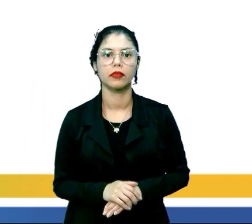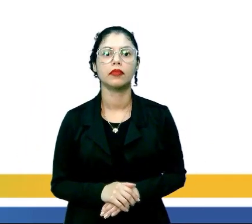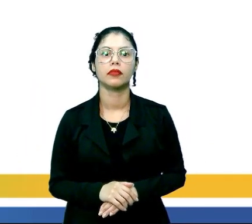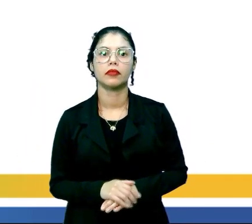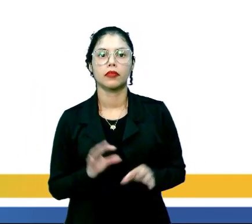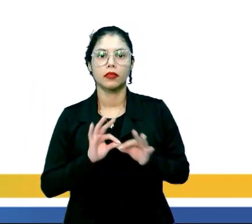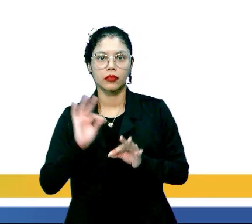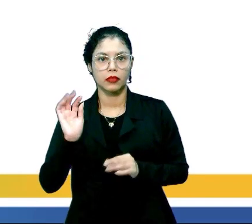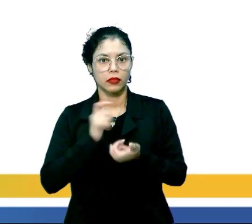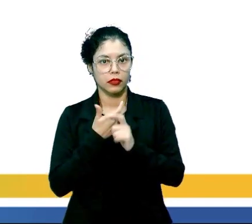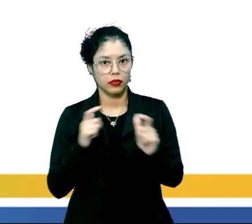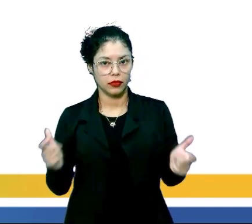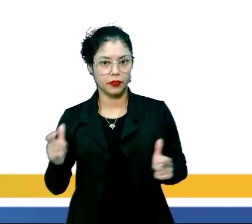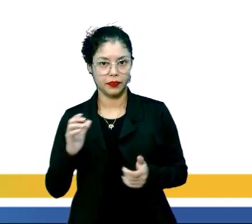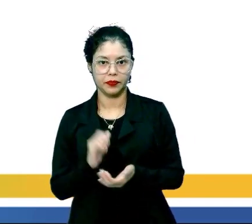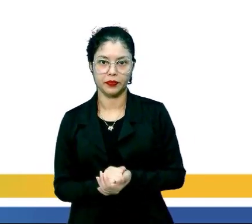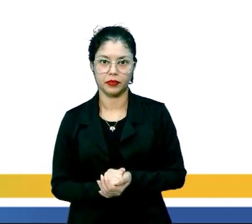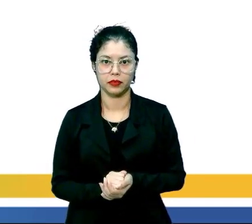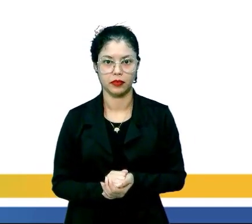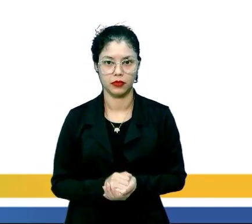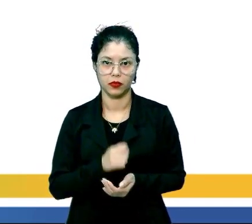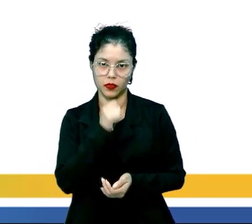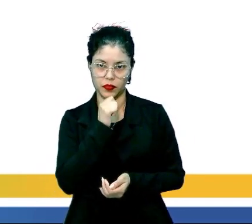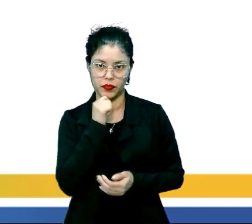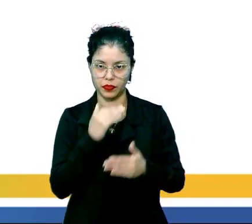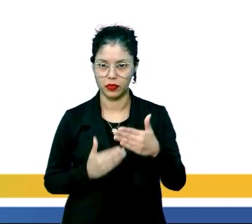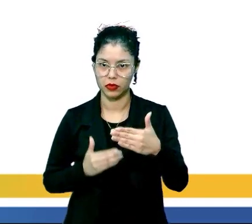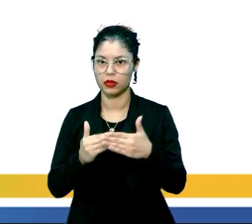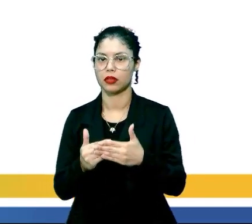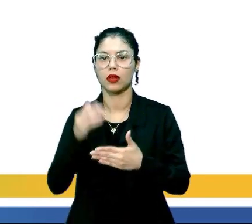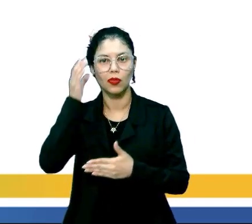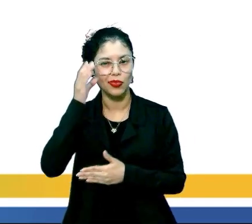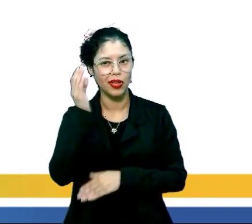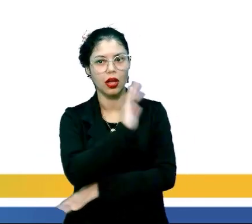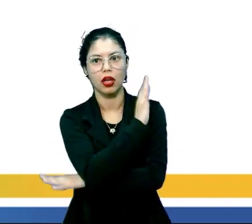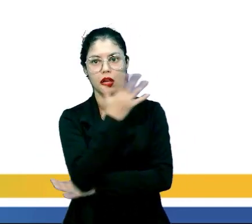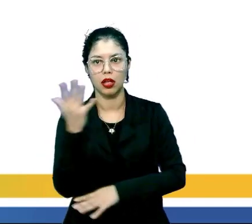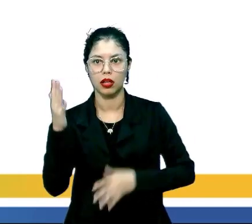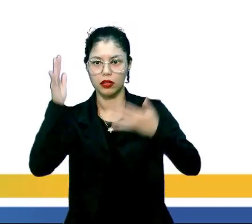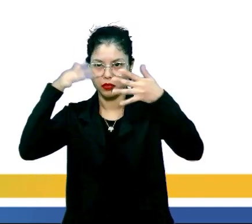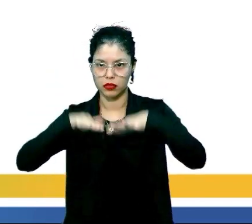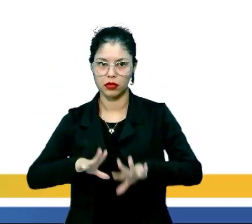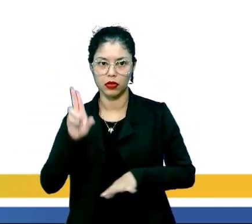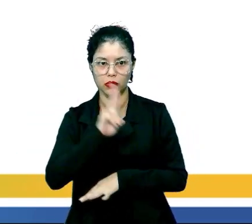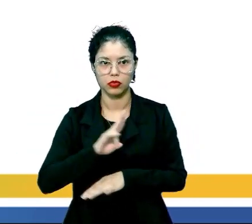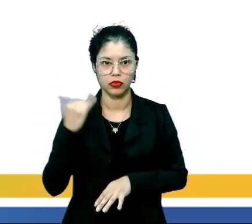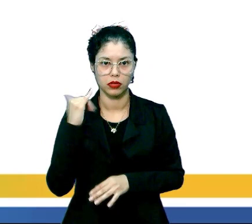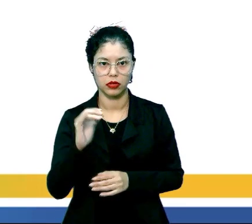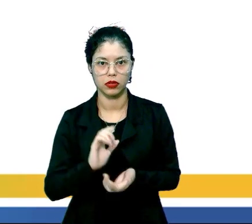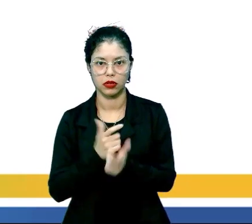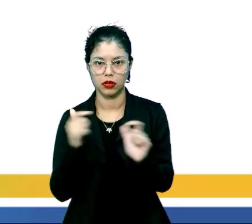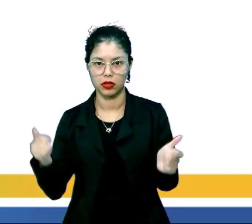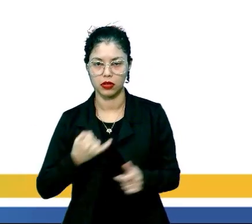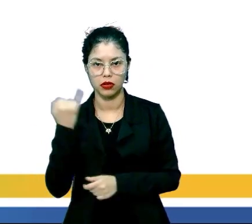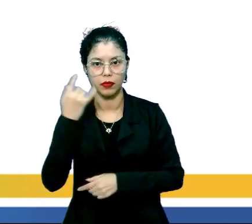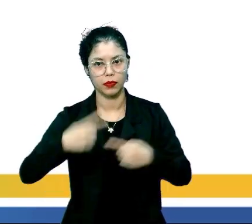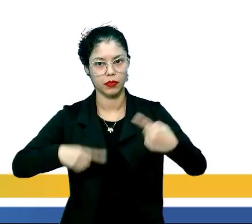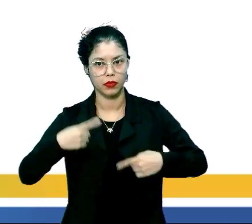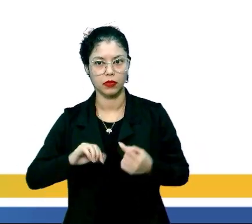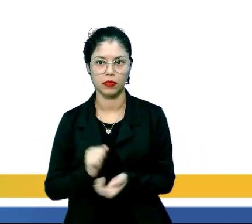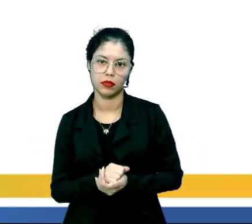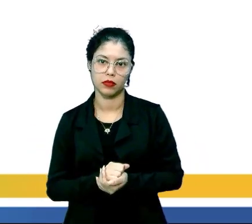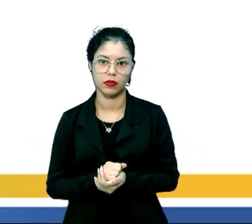lá. À medida que aumenta a consciência sobre os impactos ambientais relacionados ao uso da energia, cresce a importância de se